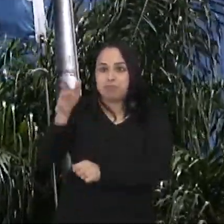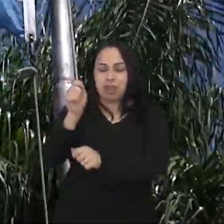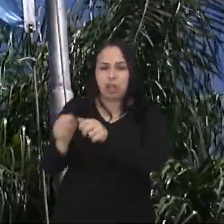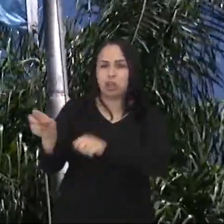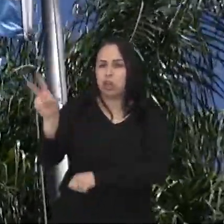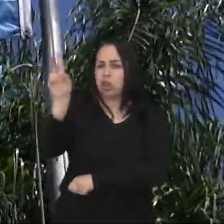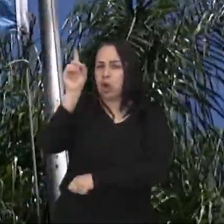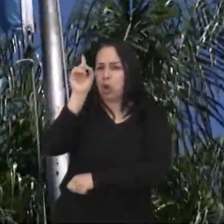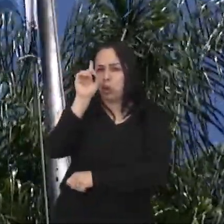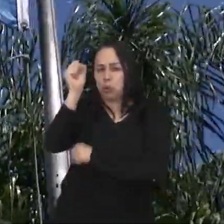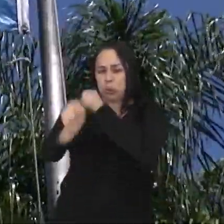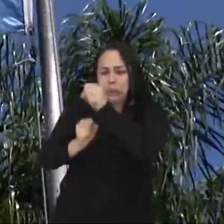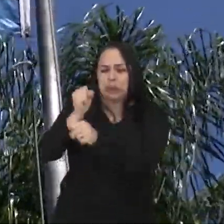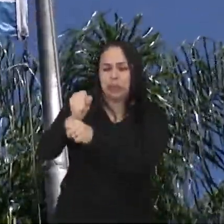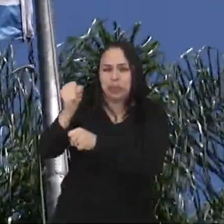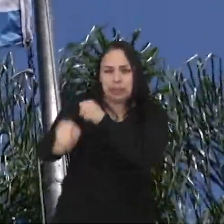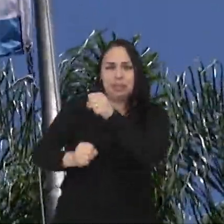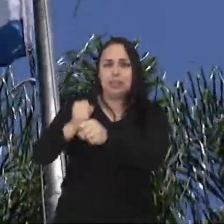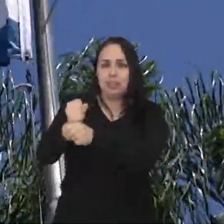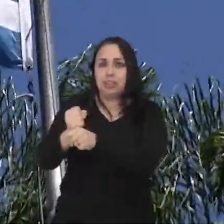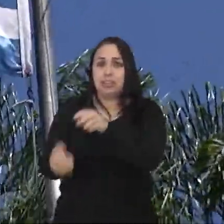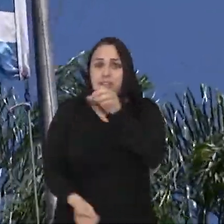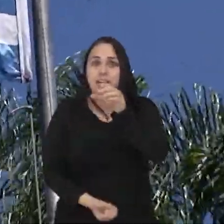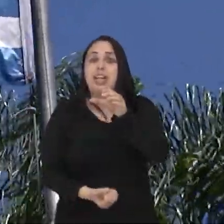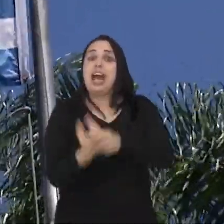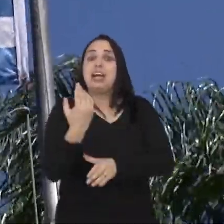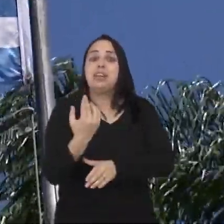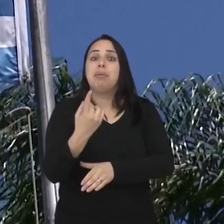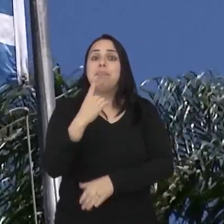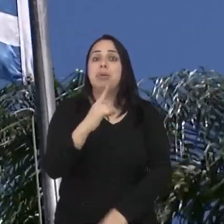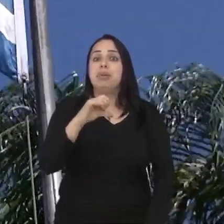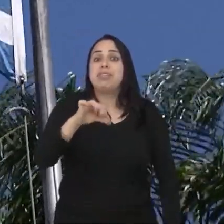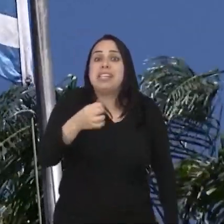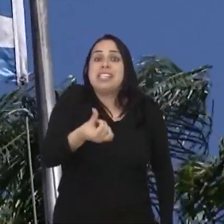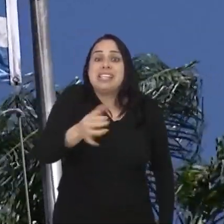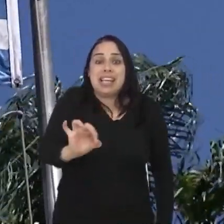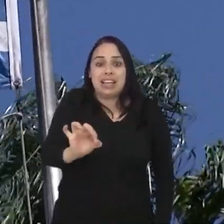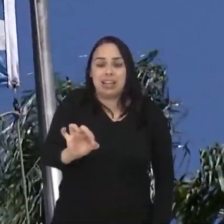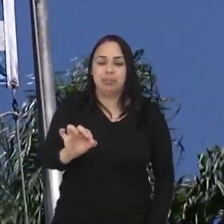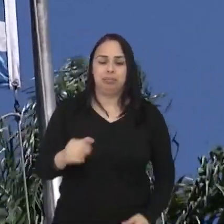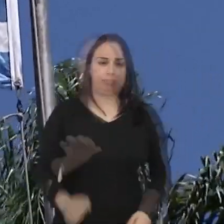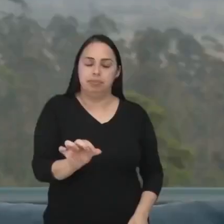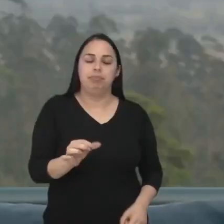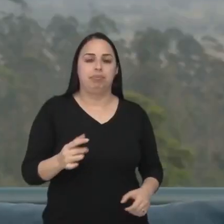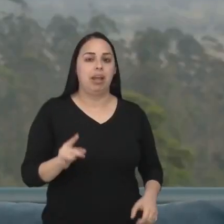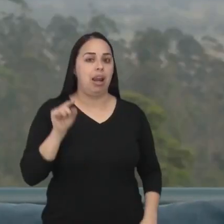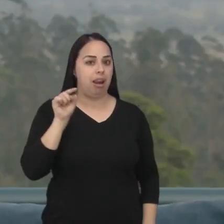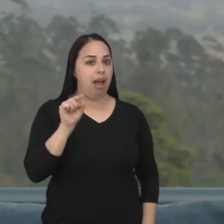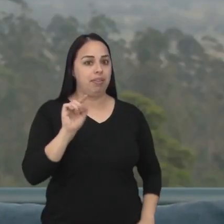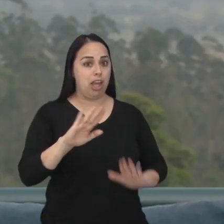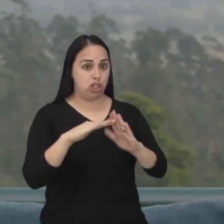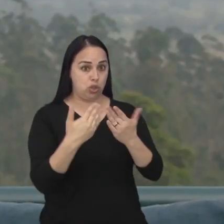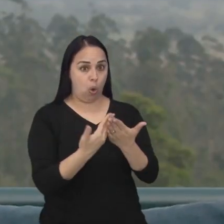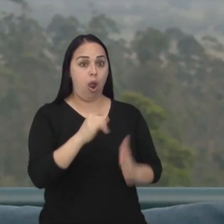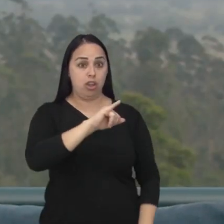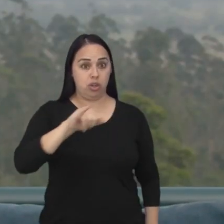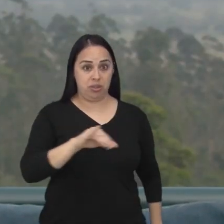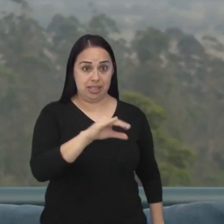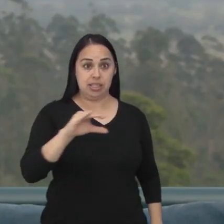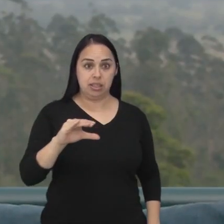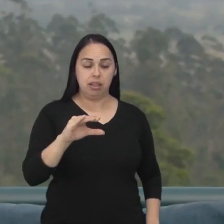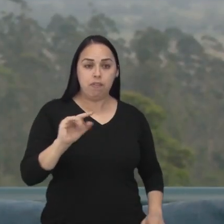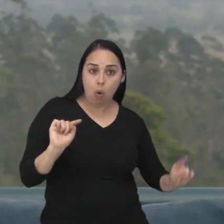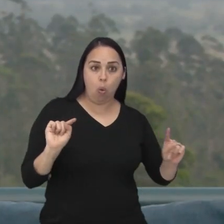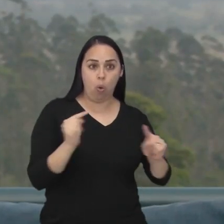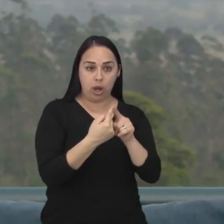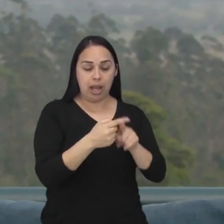A bandeira hasteada todos os anos foi criada em fevereiro de 1960. Teve um concurso no João Cursino,